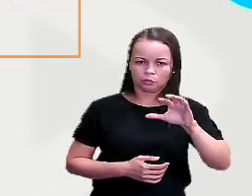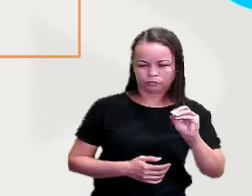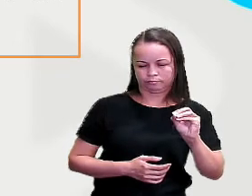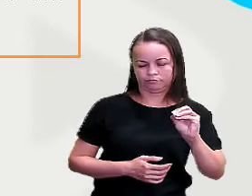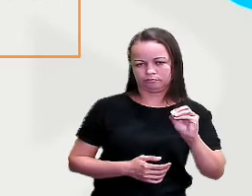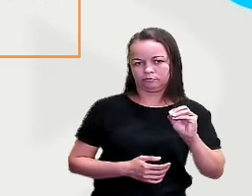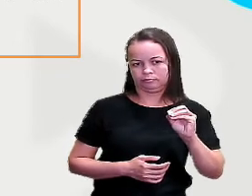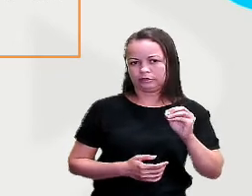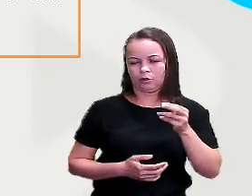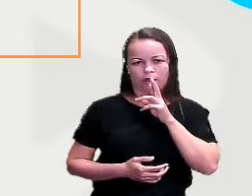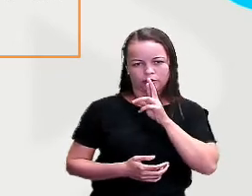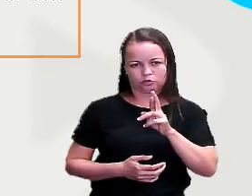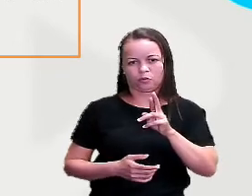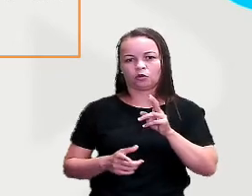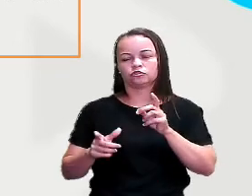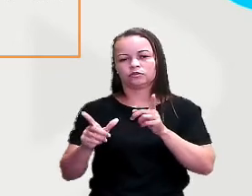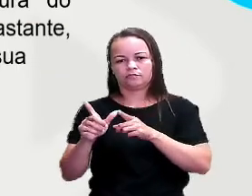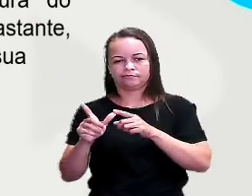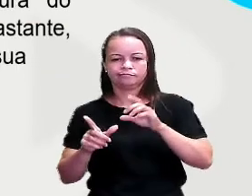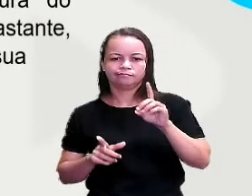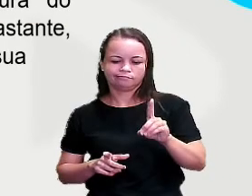a opção correta.